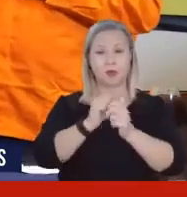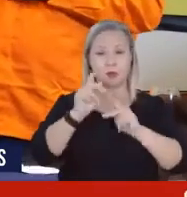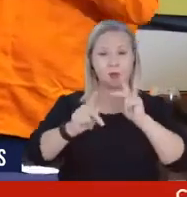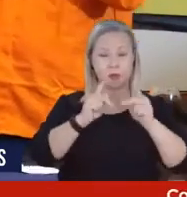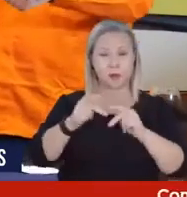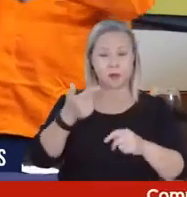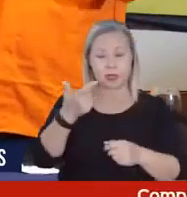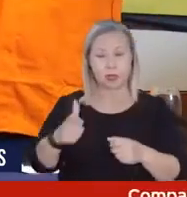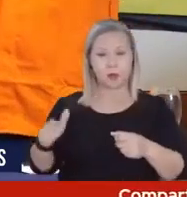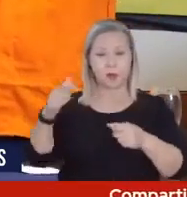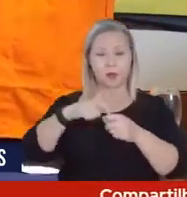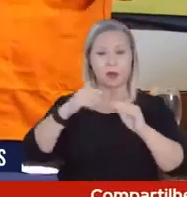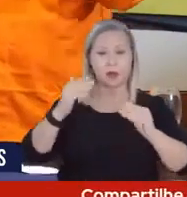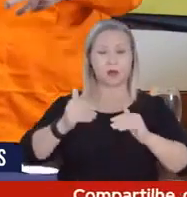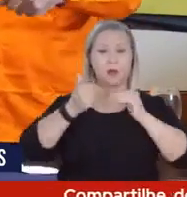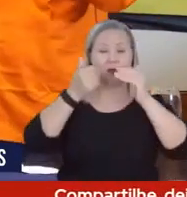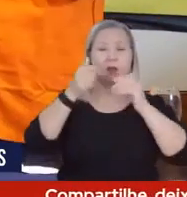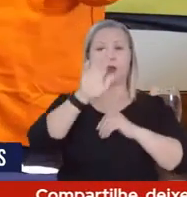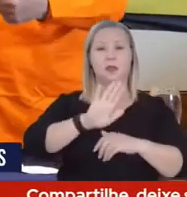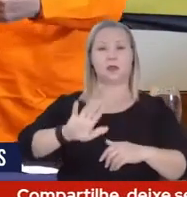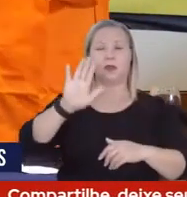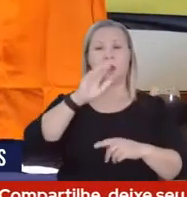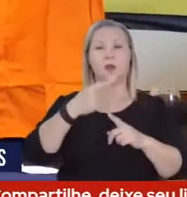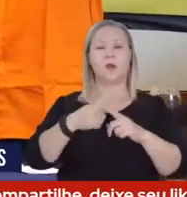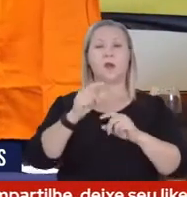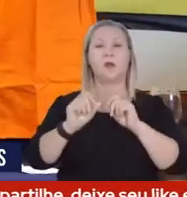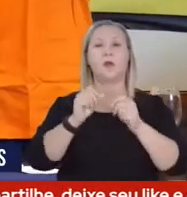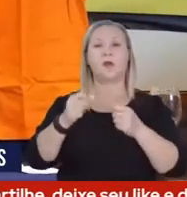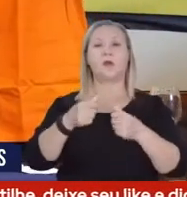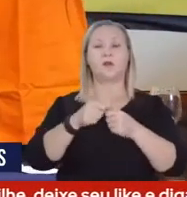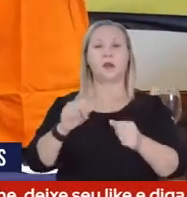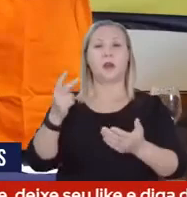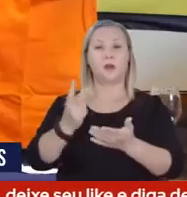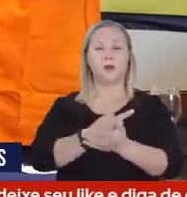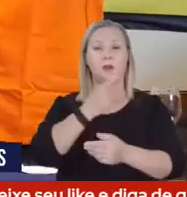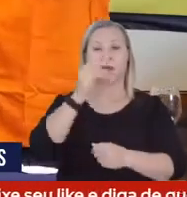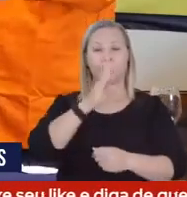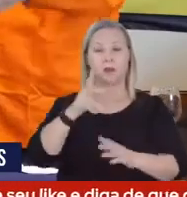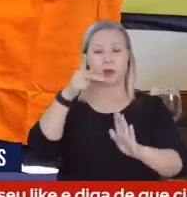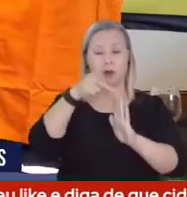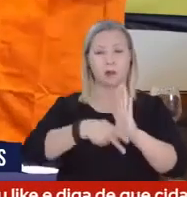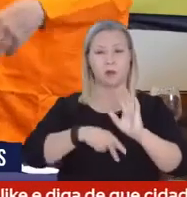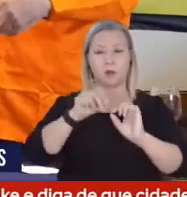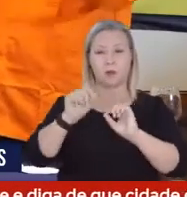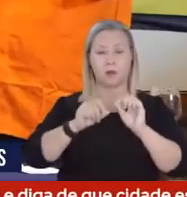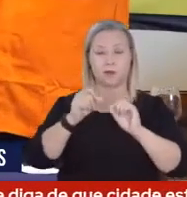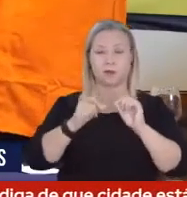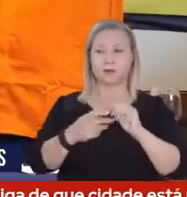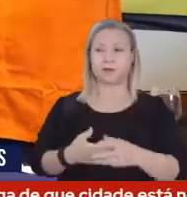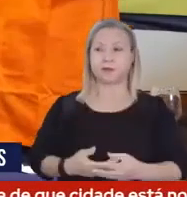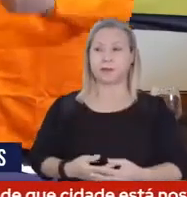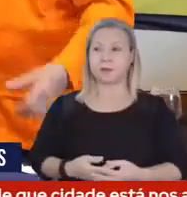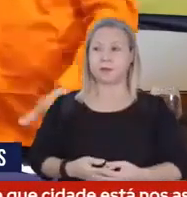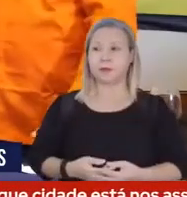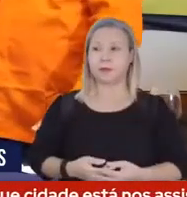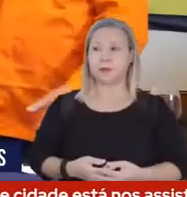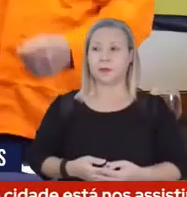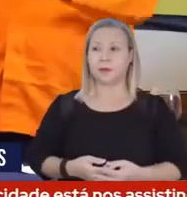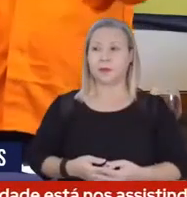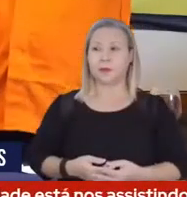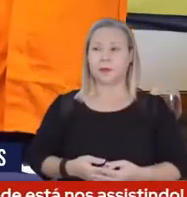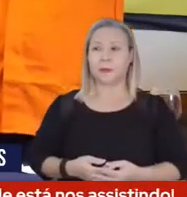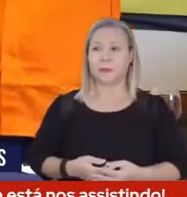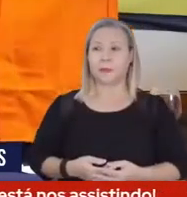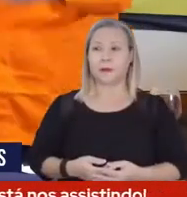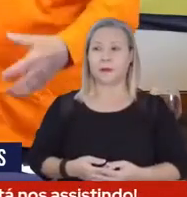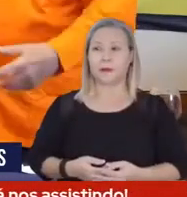nacional. Porque o que está acontecendo no Brasil é um projeto, também o menino já me falou aqui, é um projeto de Brasil escravizado, de um